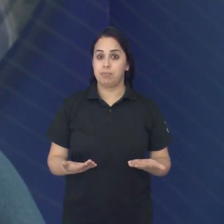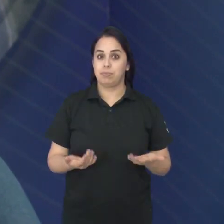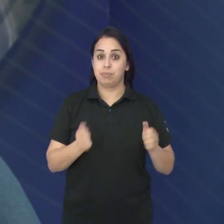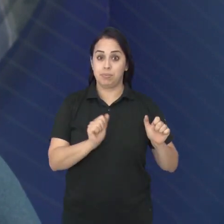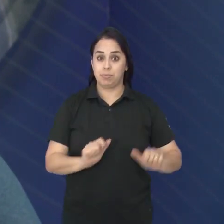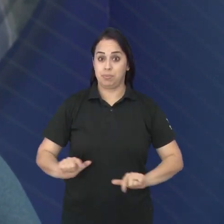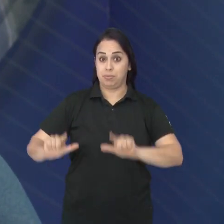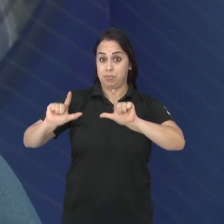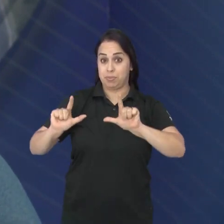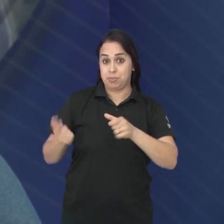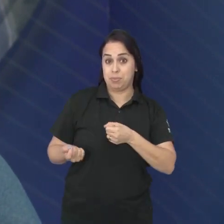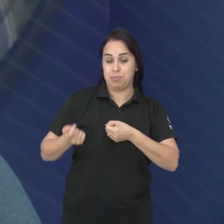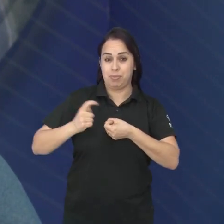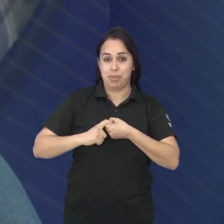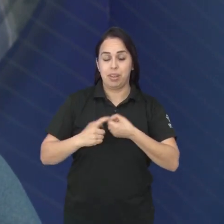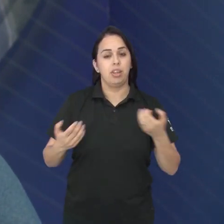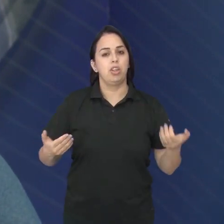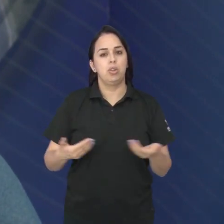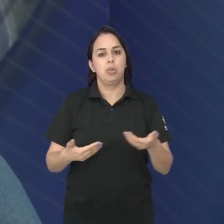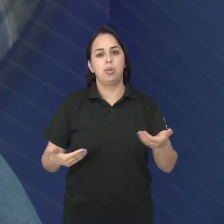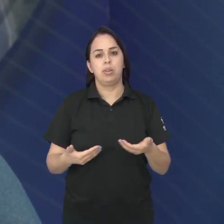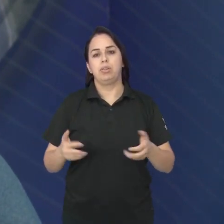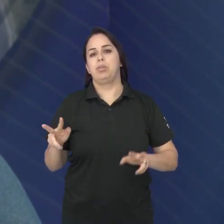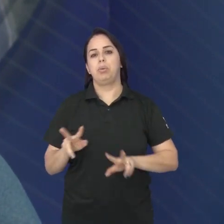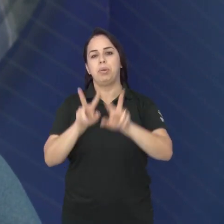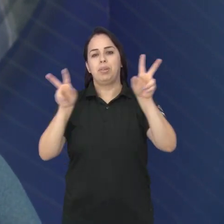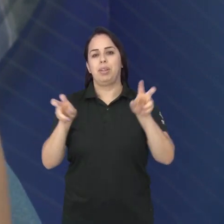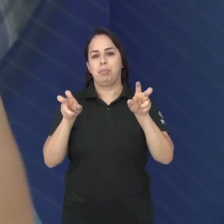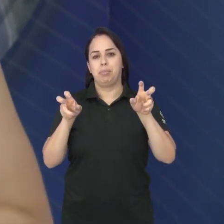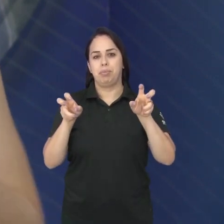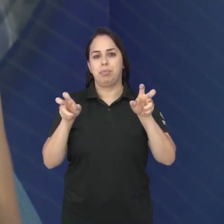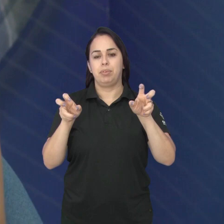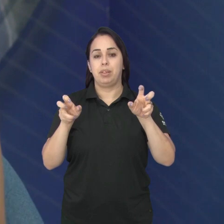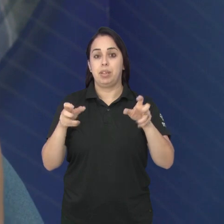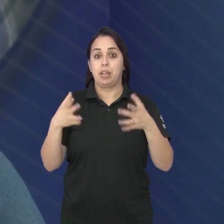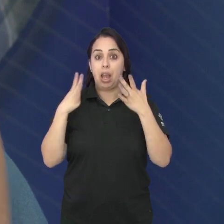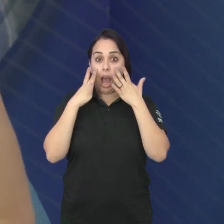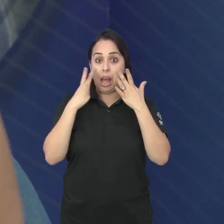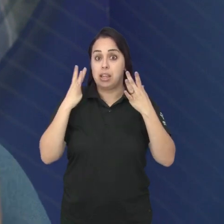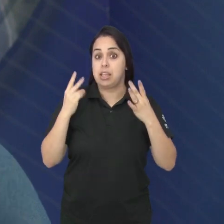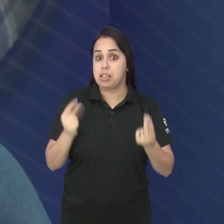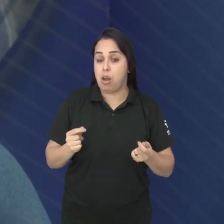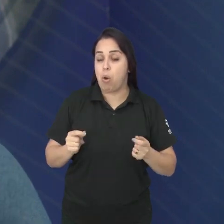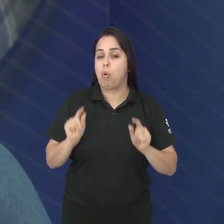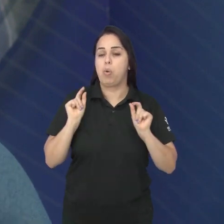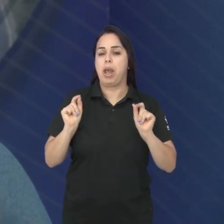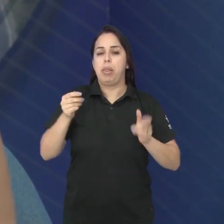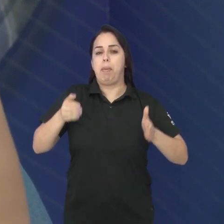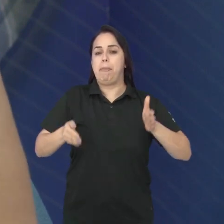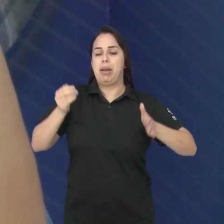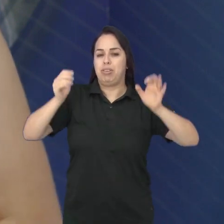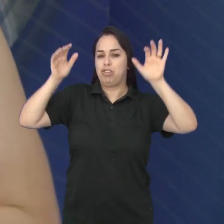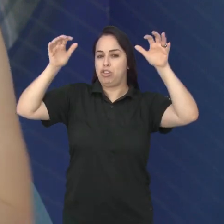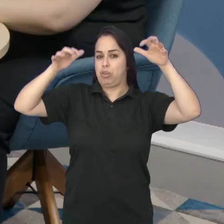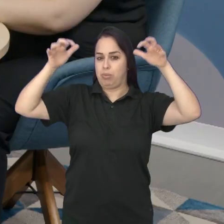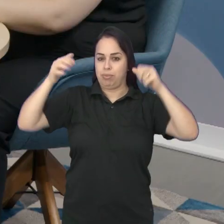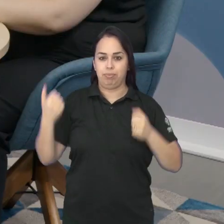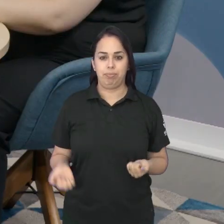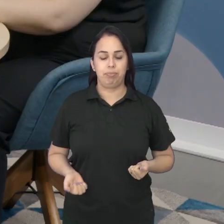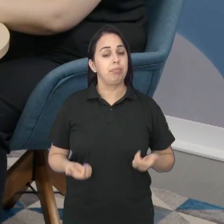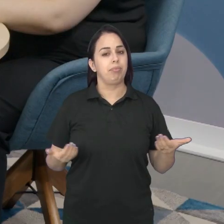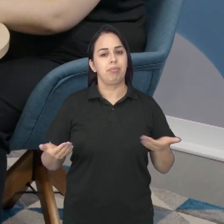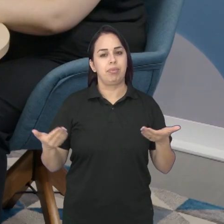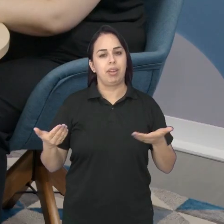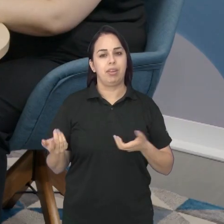Diálogos da Cidade está de volta e hoje estamos falando sobre o alerta para as temporadas de chuva. Bom, queria